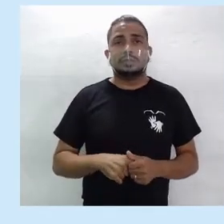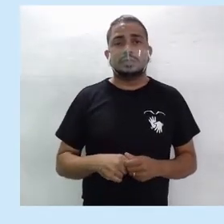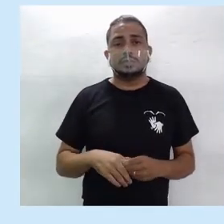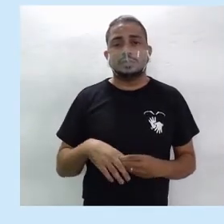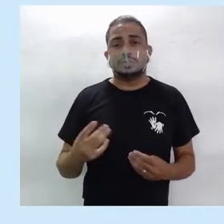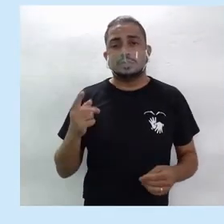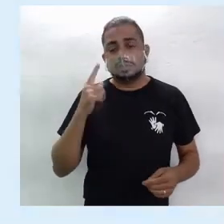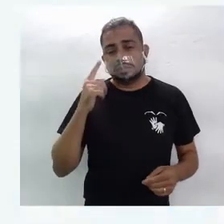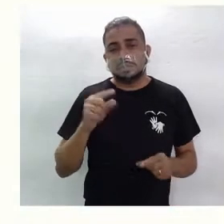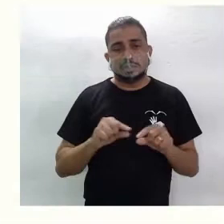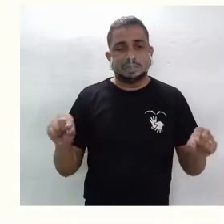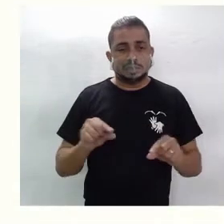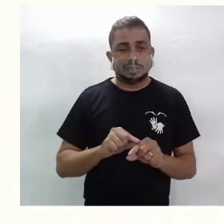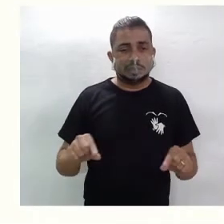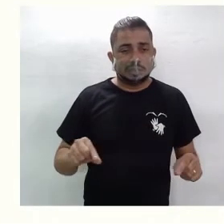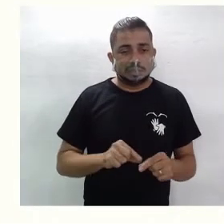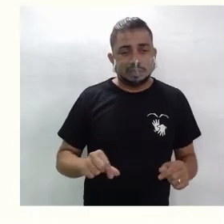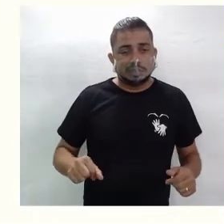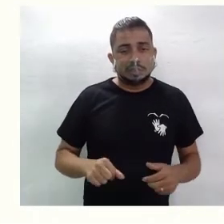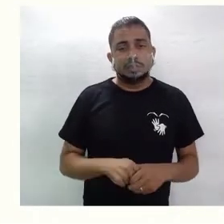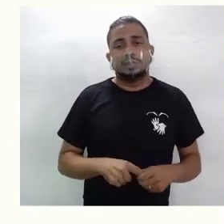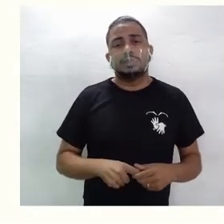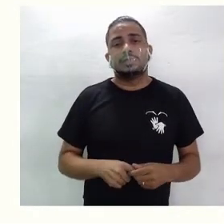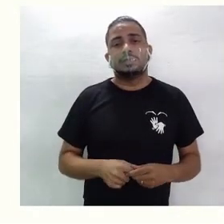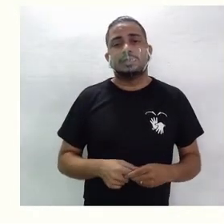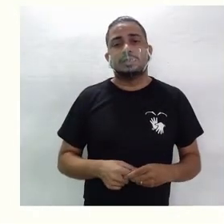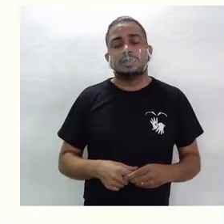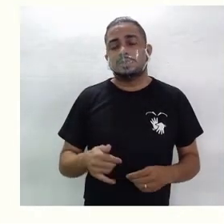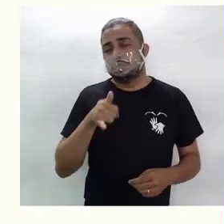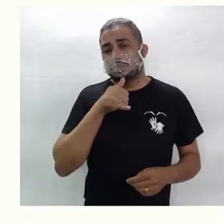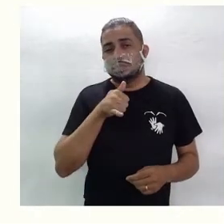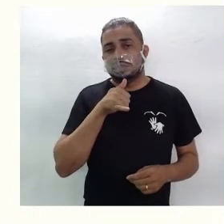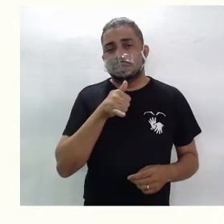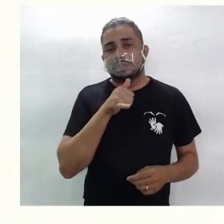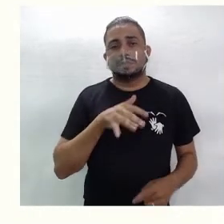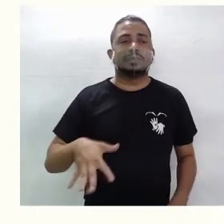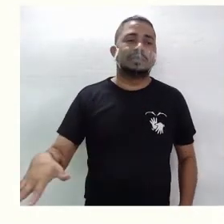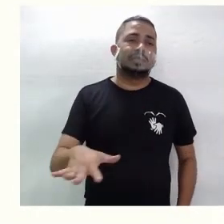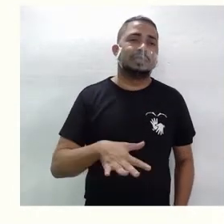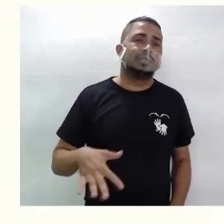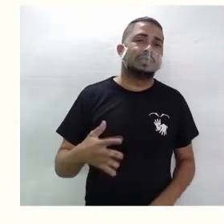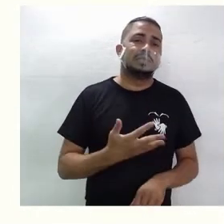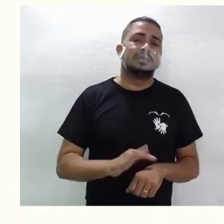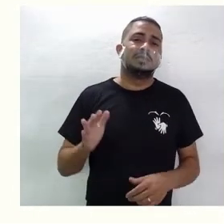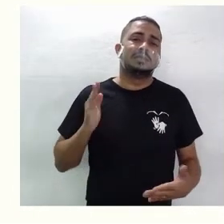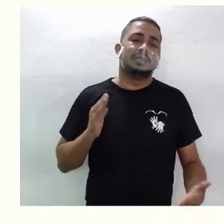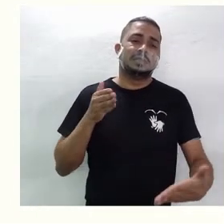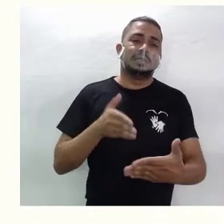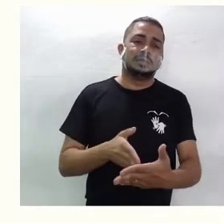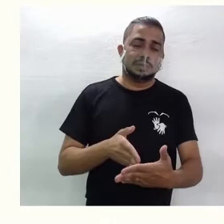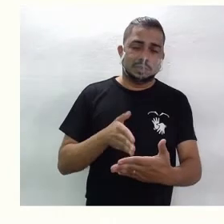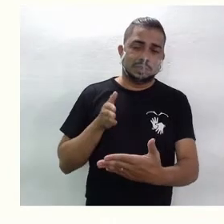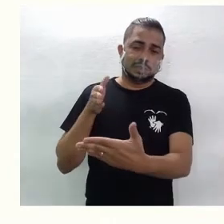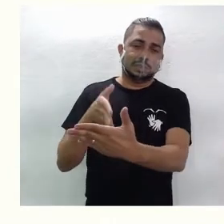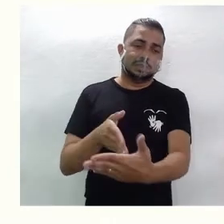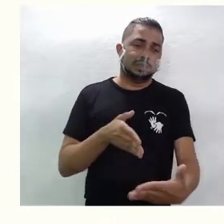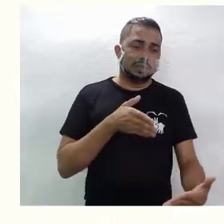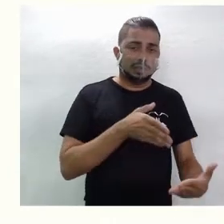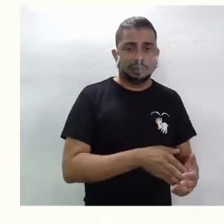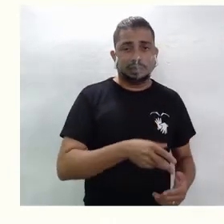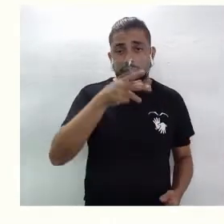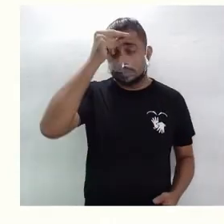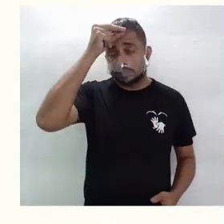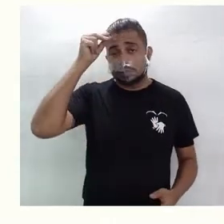na legenda, olha na tela mais uma vez, vocês veem na legenda, né, por exemplo, as áreas em branco são os limites municipais, aí vocês não tá